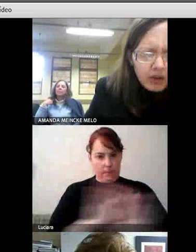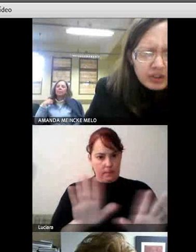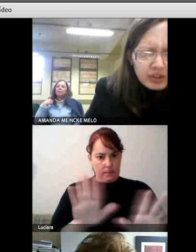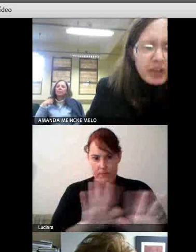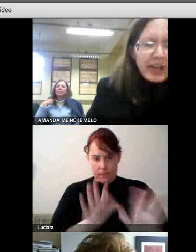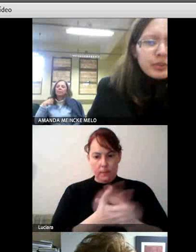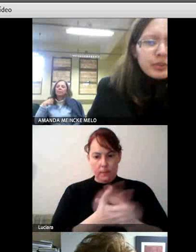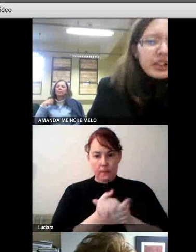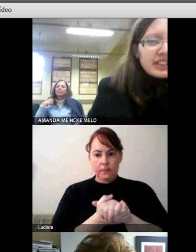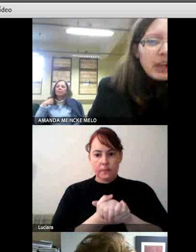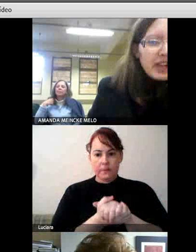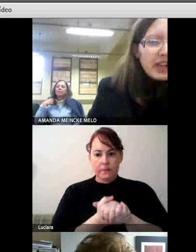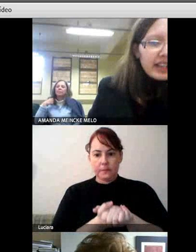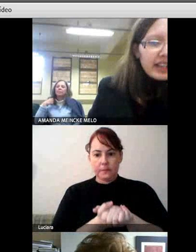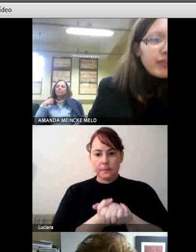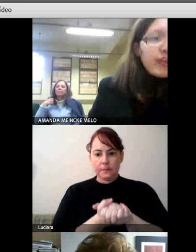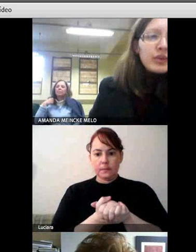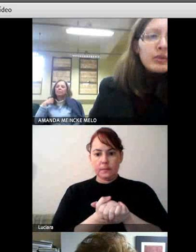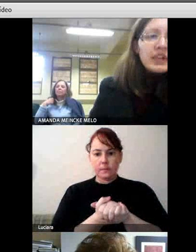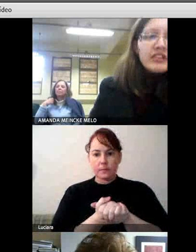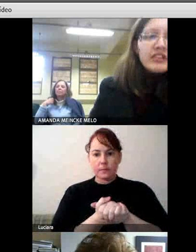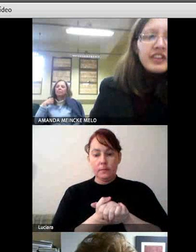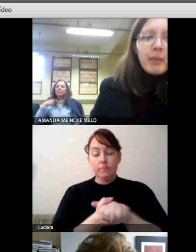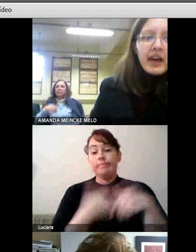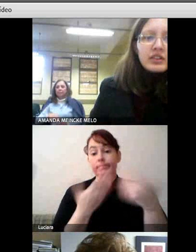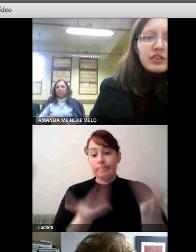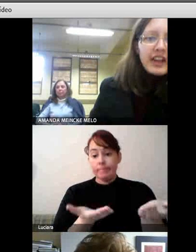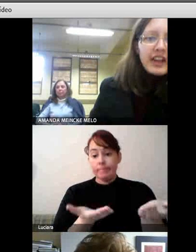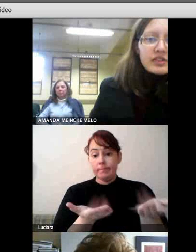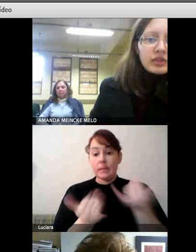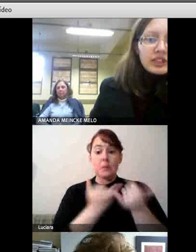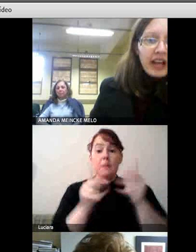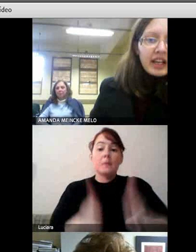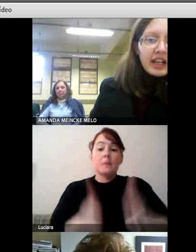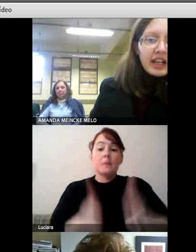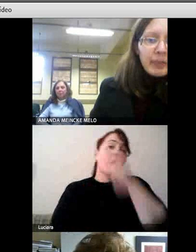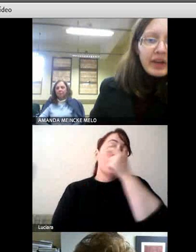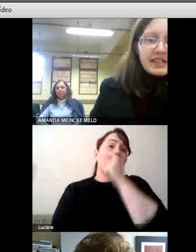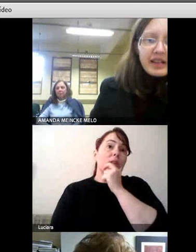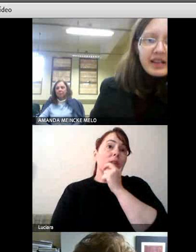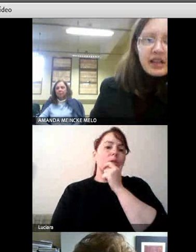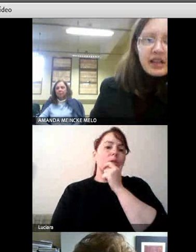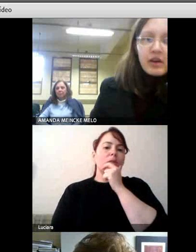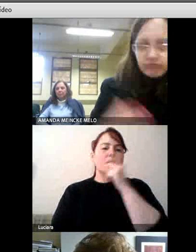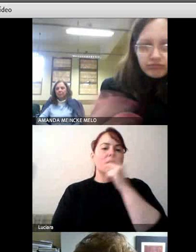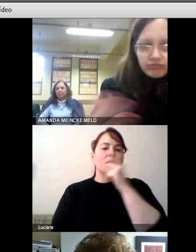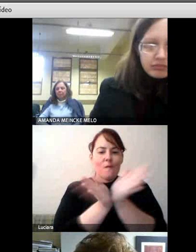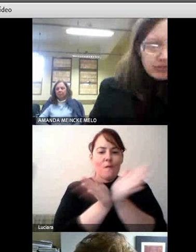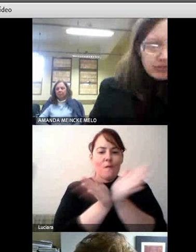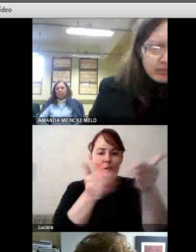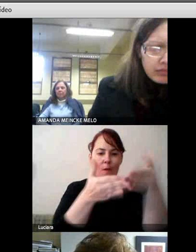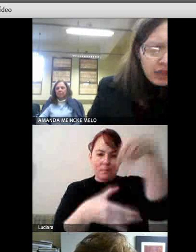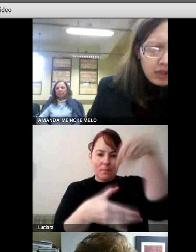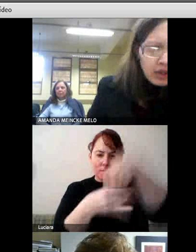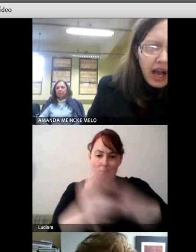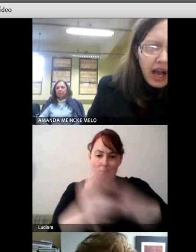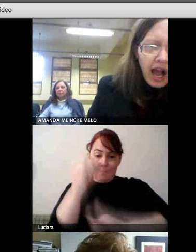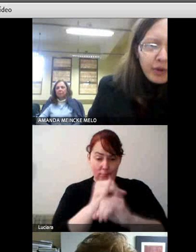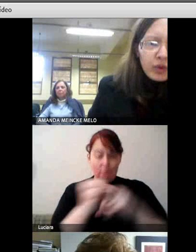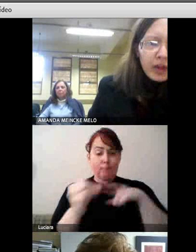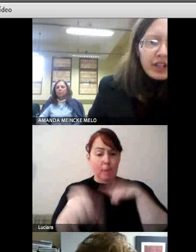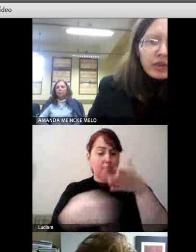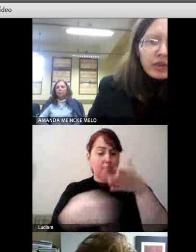Ou seja, parece uma ilusão achar que fórum livre e aberto vai resultar em ampla participação.